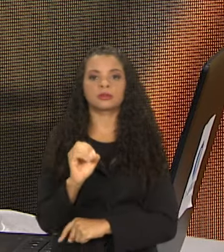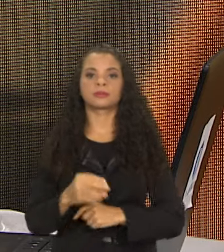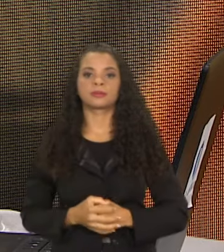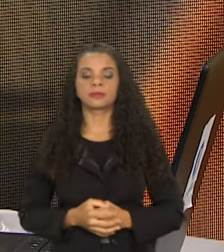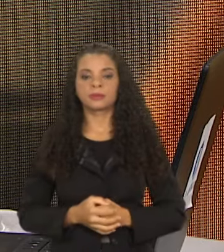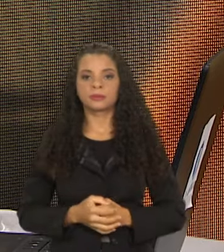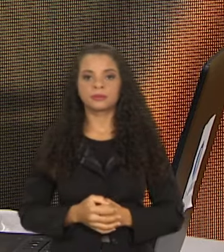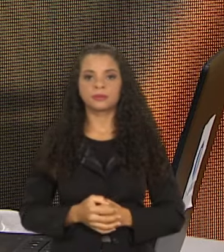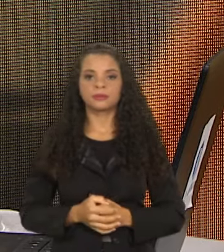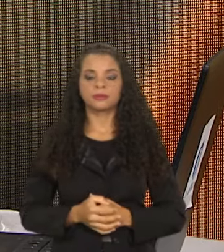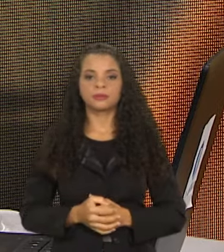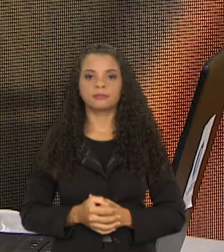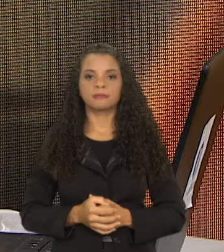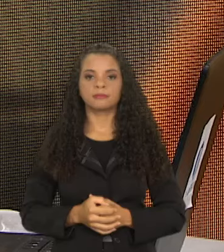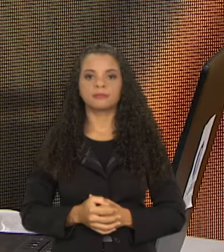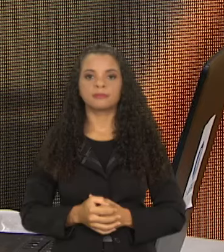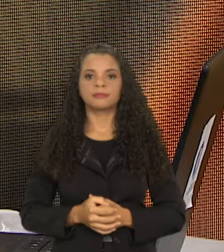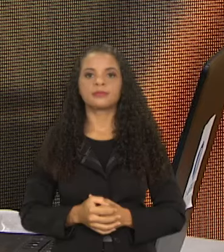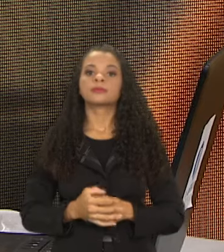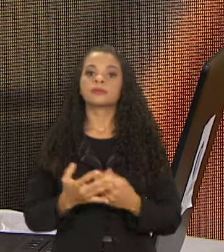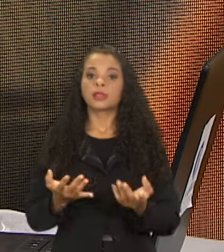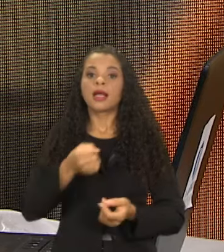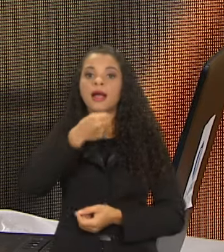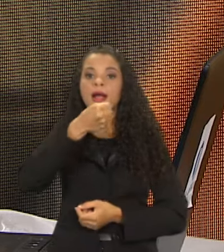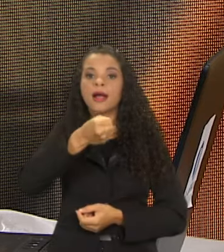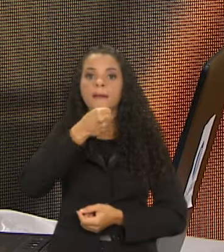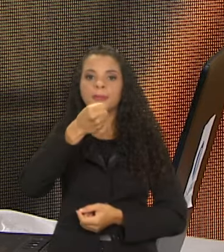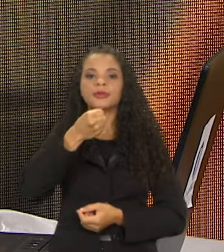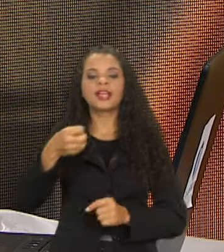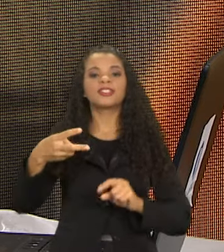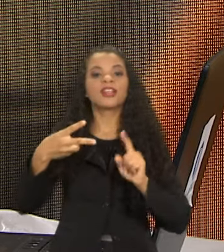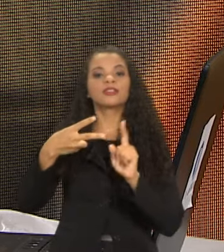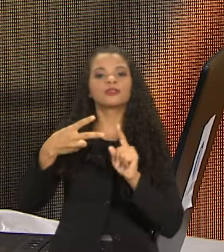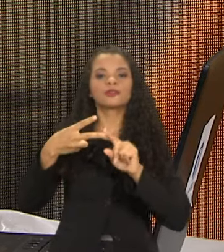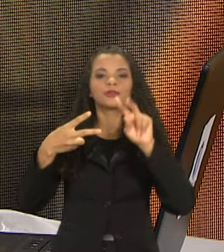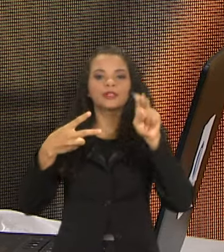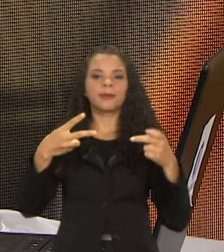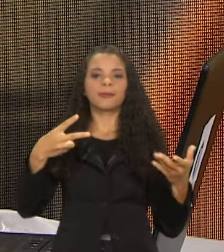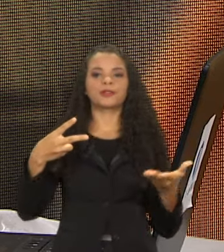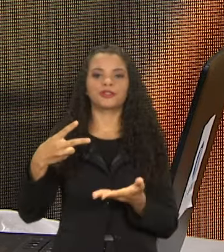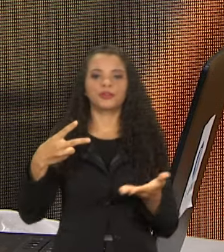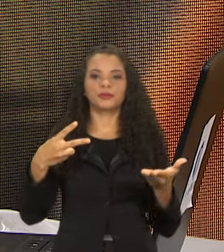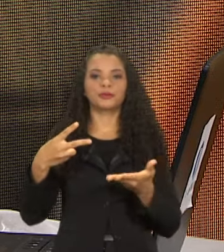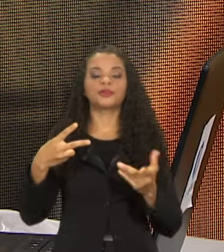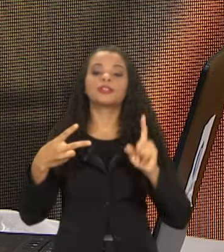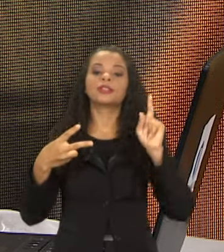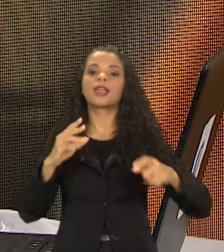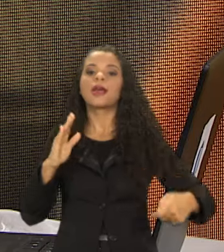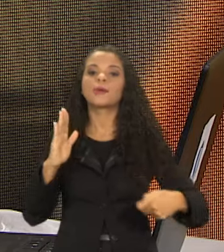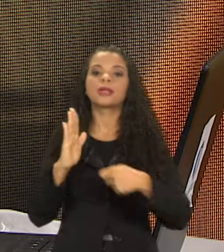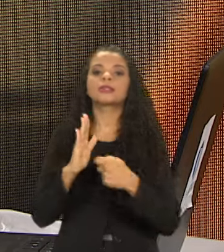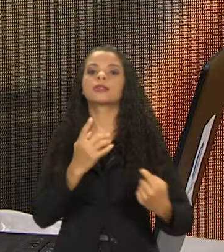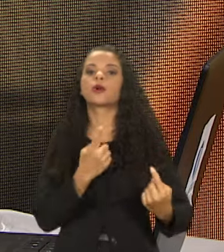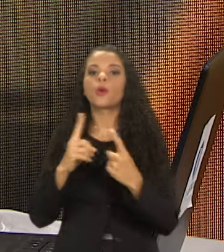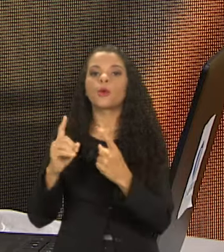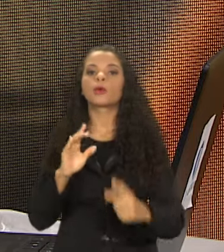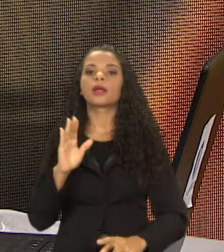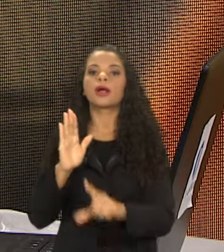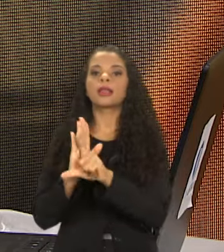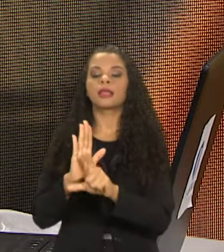A reportagem que estava sendo exibida trata do segundo item da pauta, que é uma ação contra a lei de Uberlândia, uma